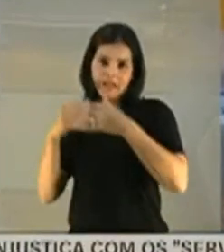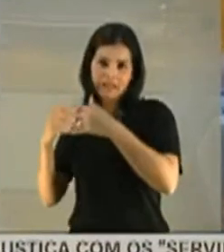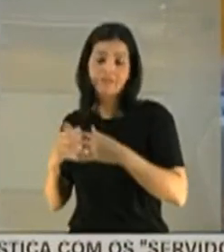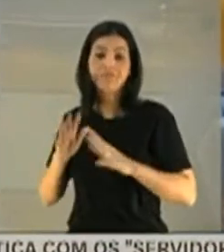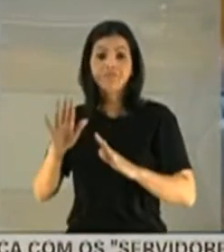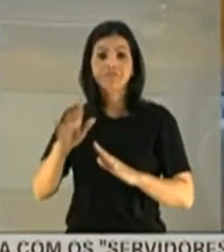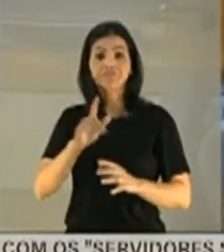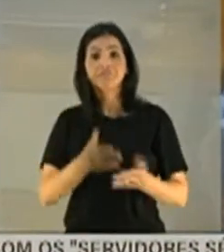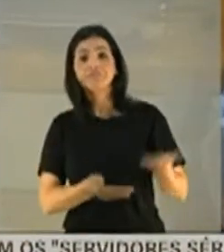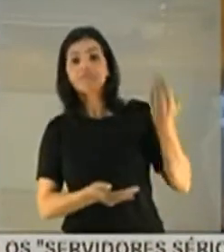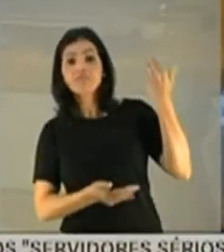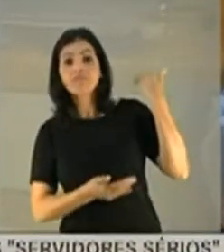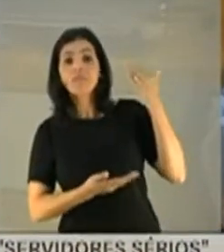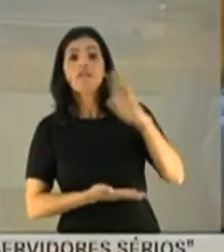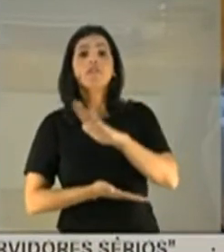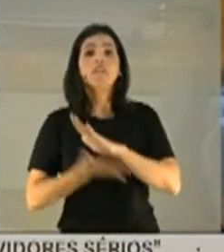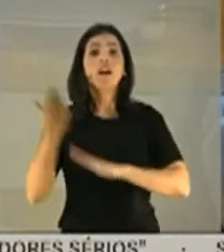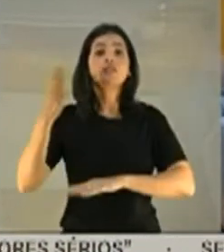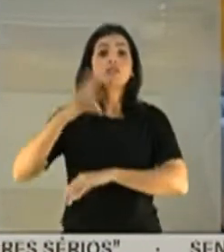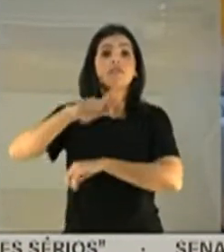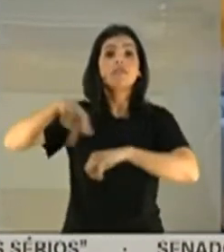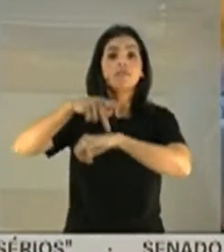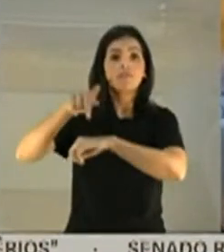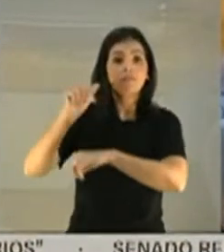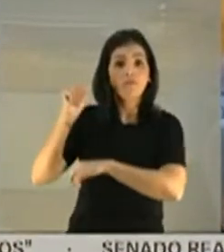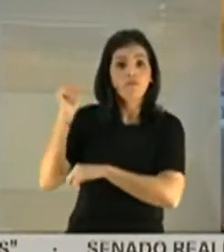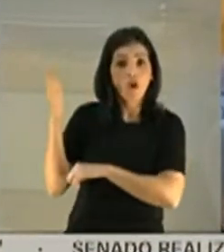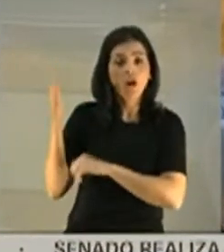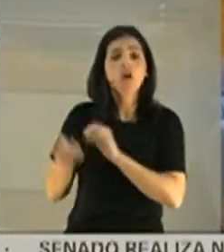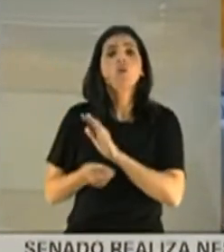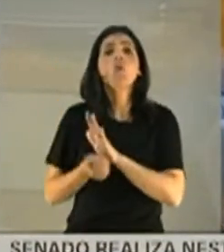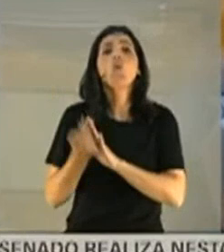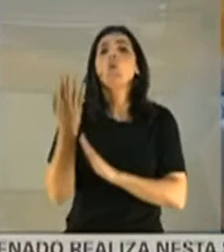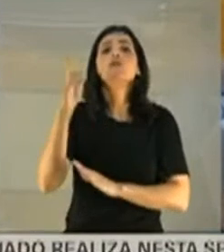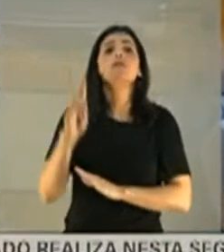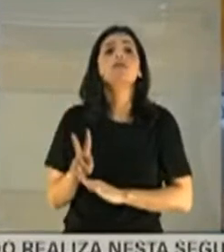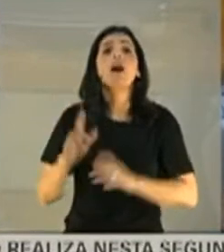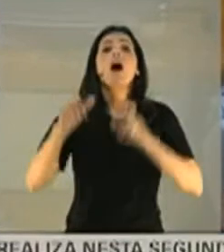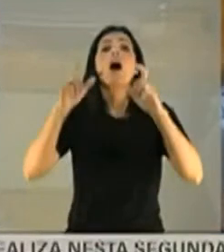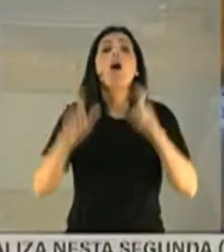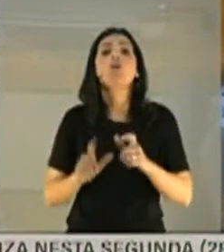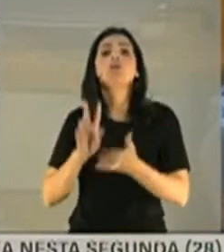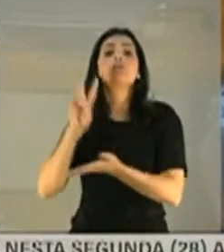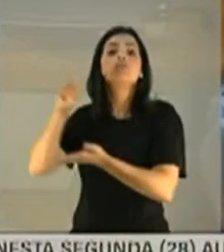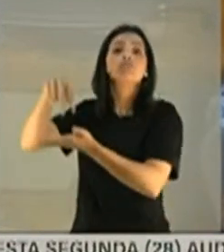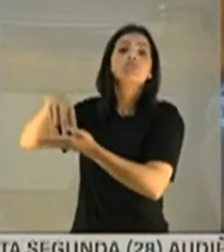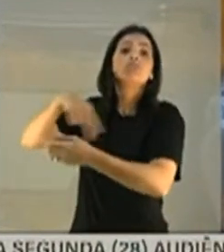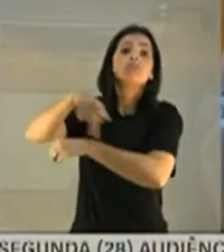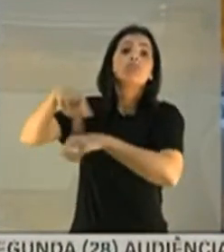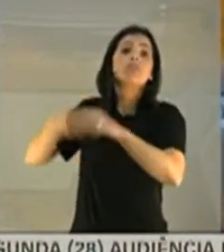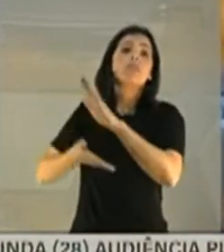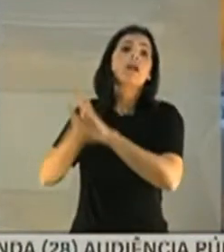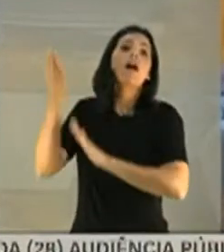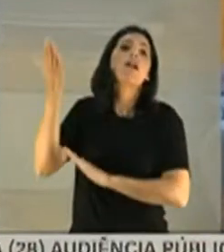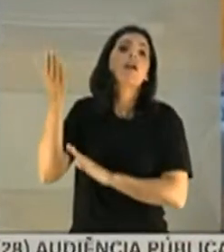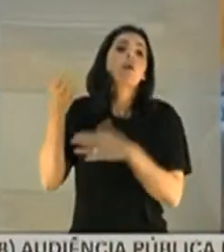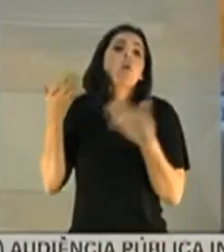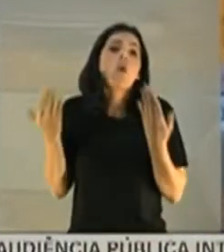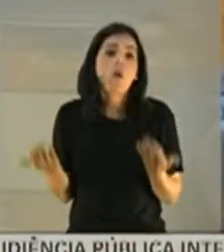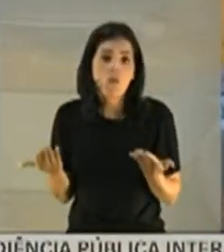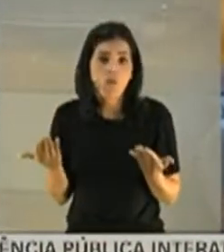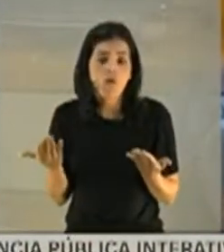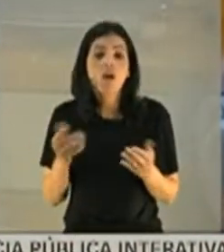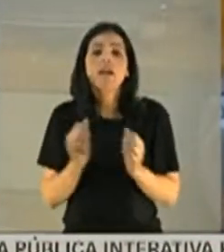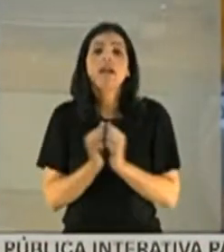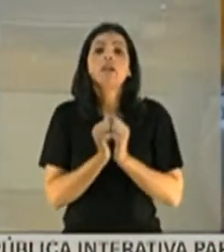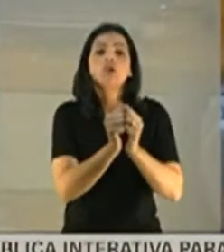alguma viagem internacional? Quantas vezes e para quais países o senhor foi?